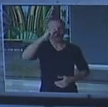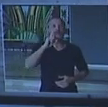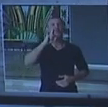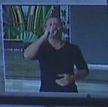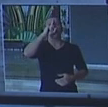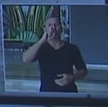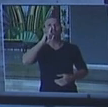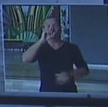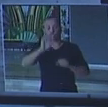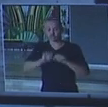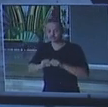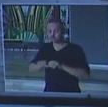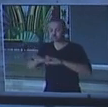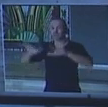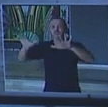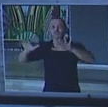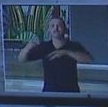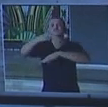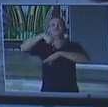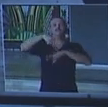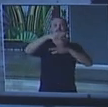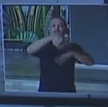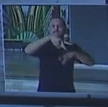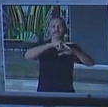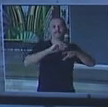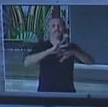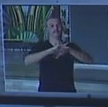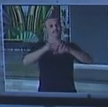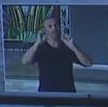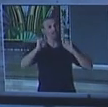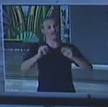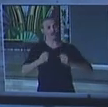para o Ministério da Saúde. Só hoje, mais de 3 milhões e 300 mil doses.